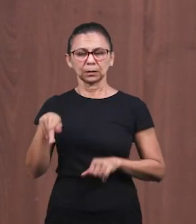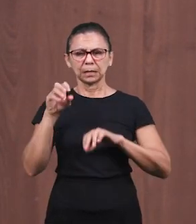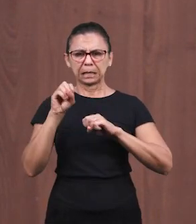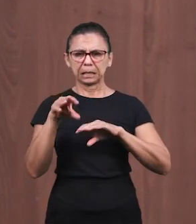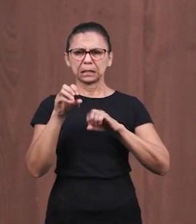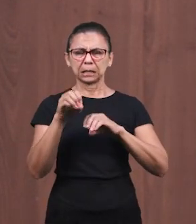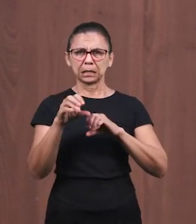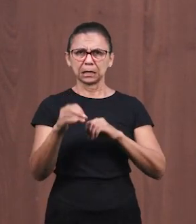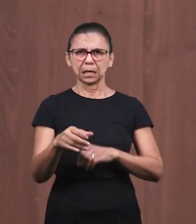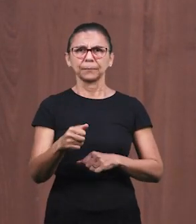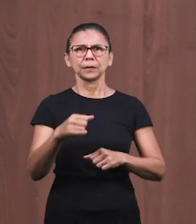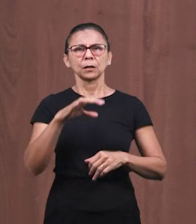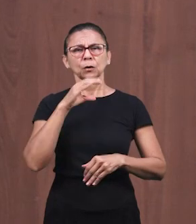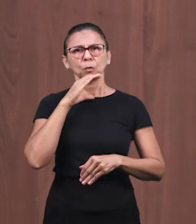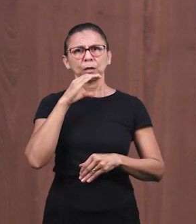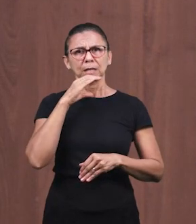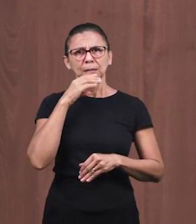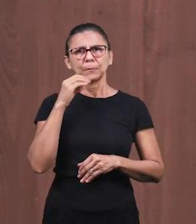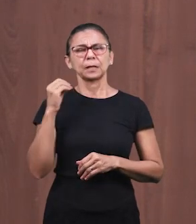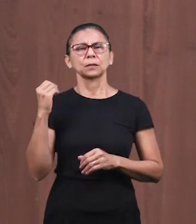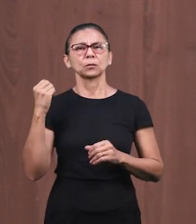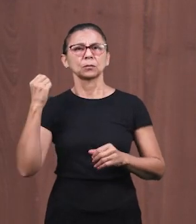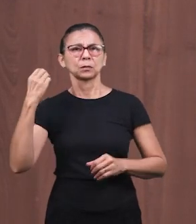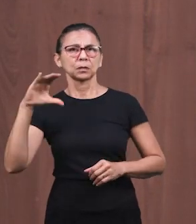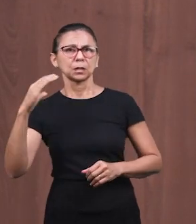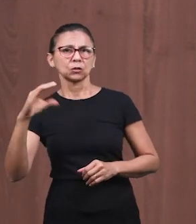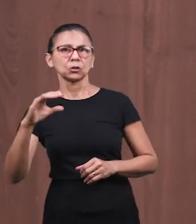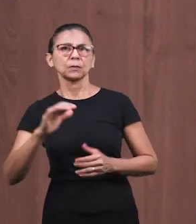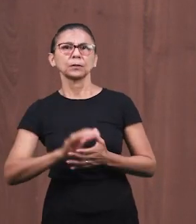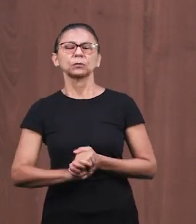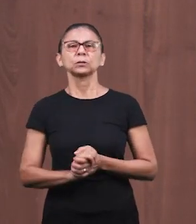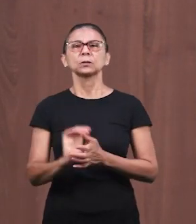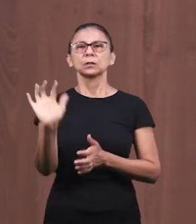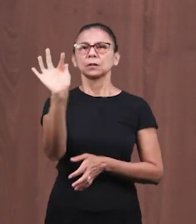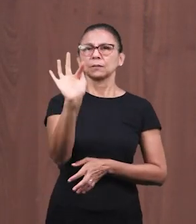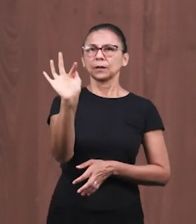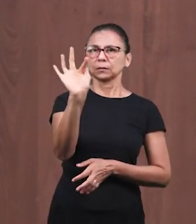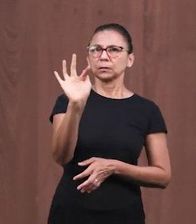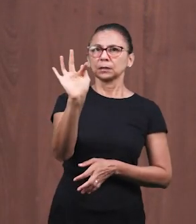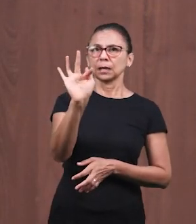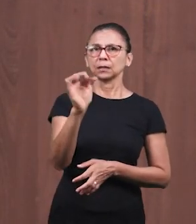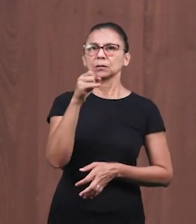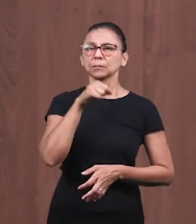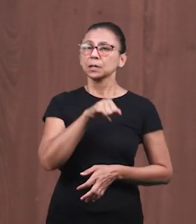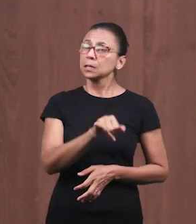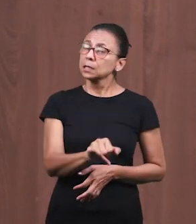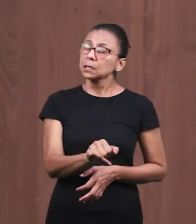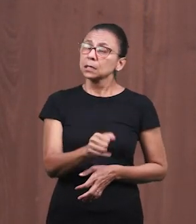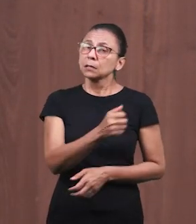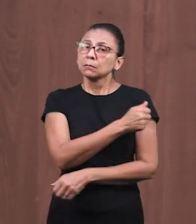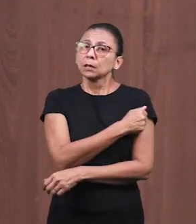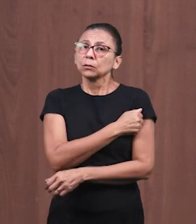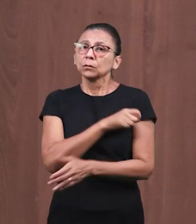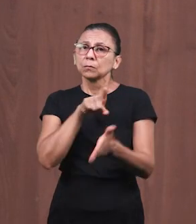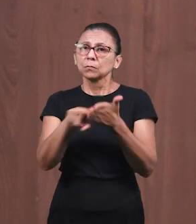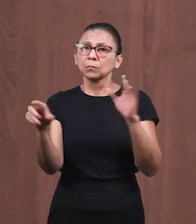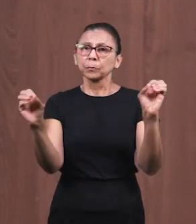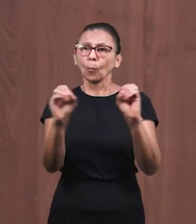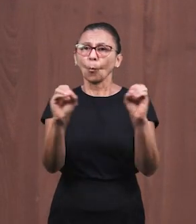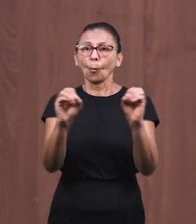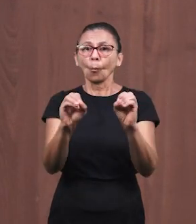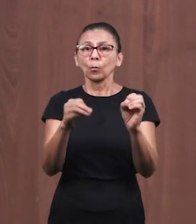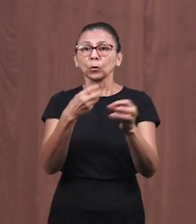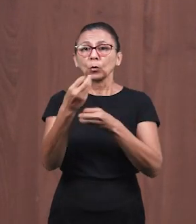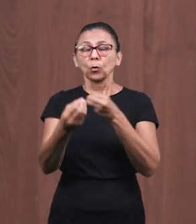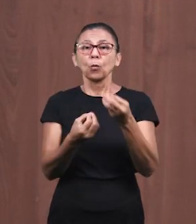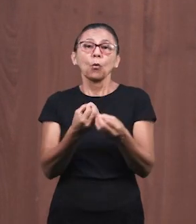professores é ensinar conhecimentos acadêmicos e científicos, mas se o aluno não perguntar, o professor não descobrirá se ele